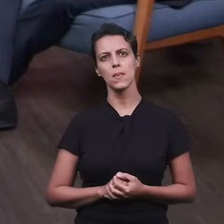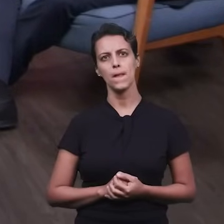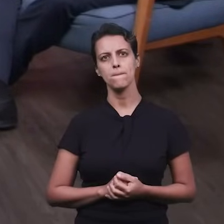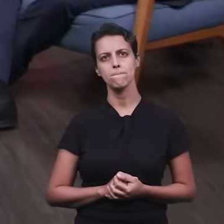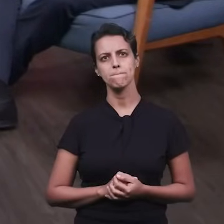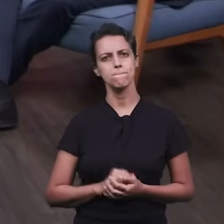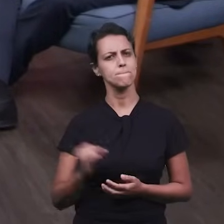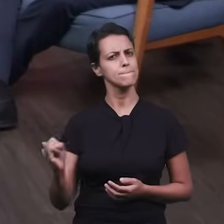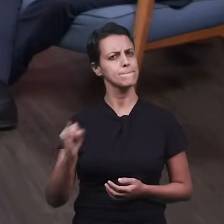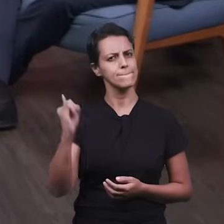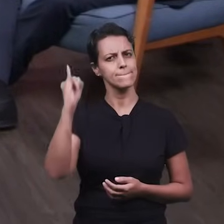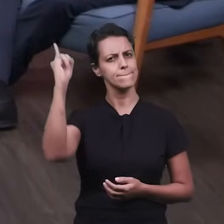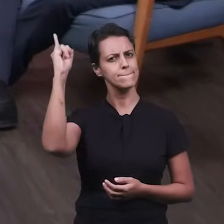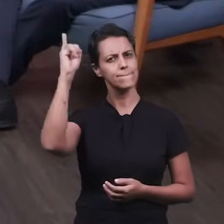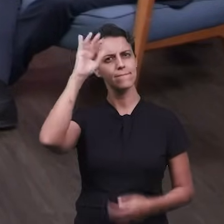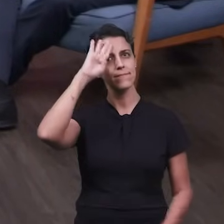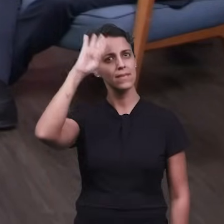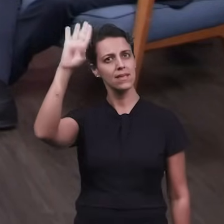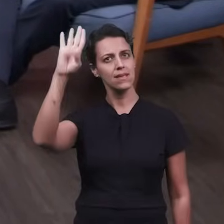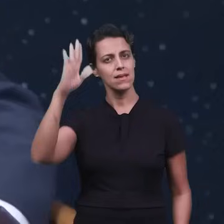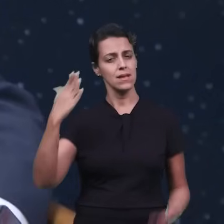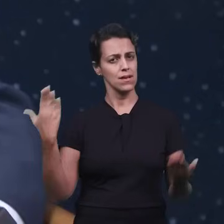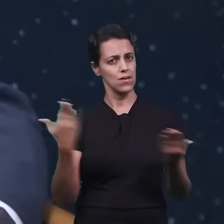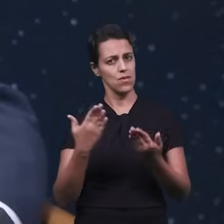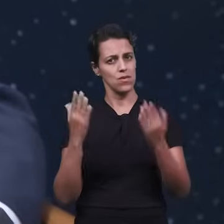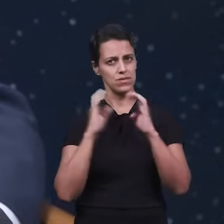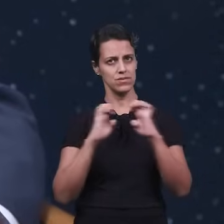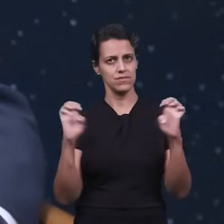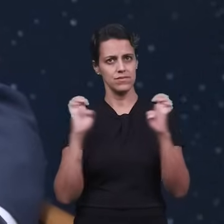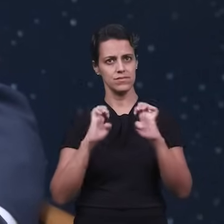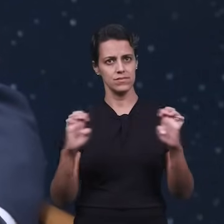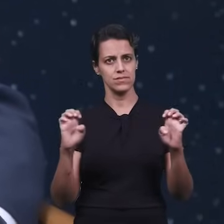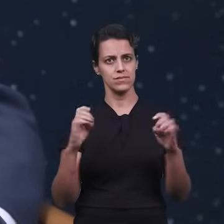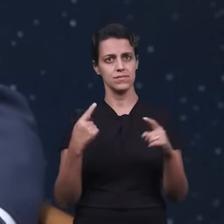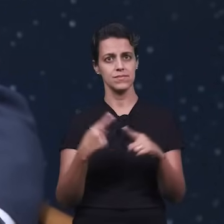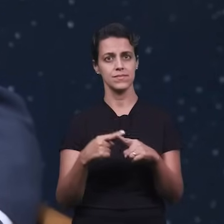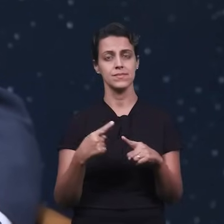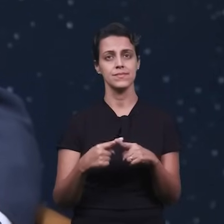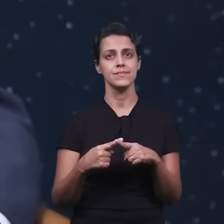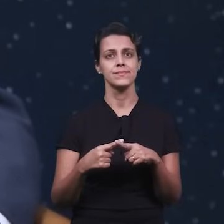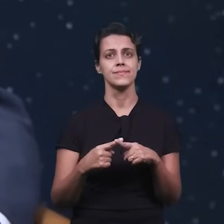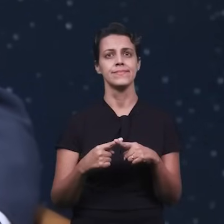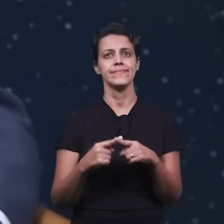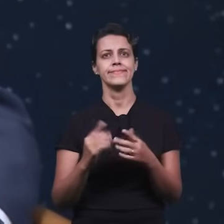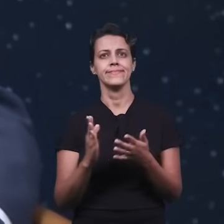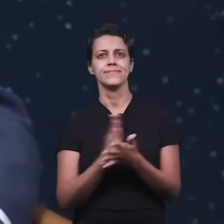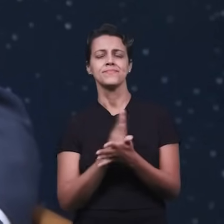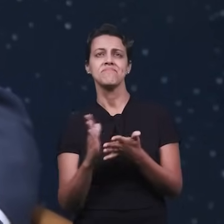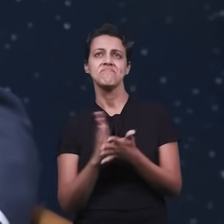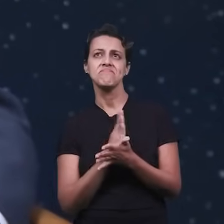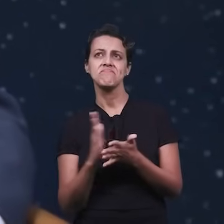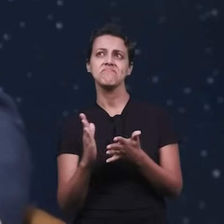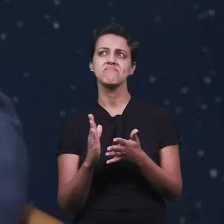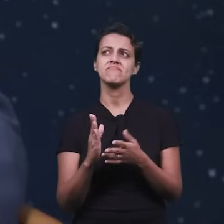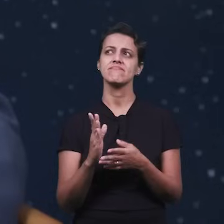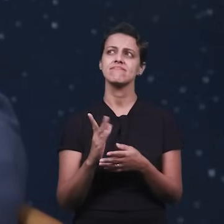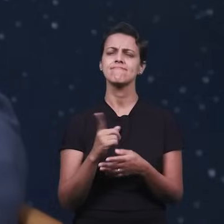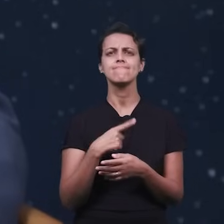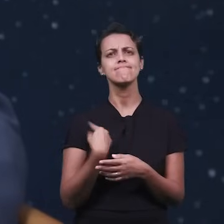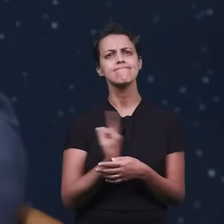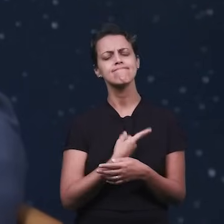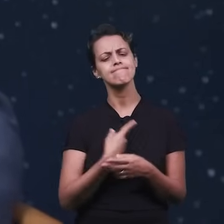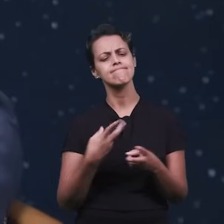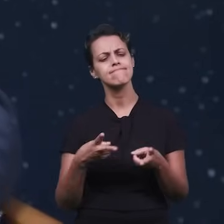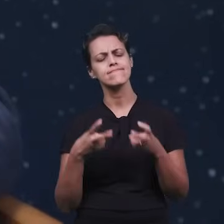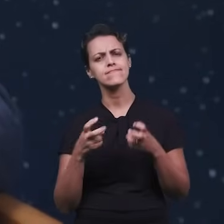digamos assim, crucial para o evangelho hoje em dia. Porque muitas vezes nós vemos